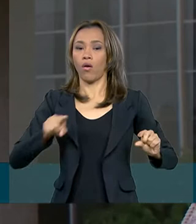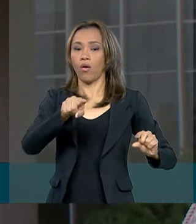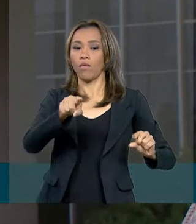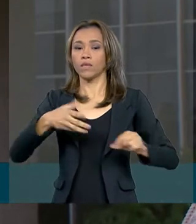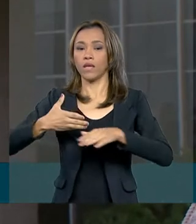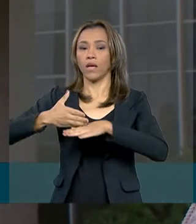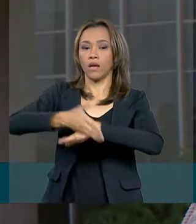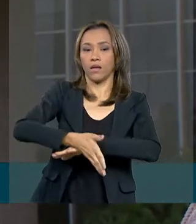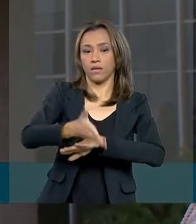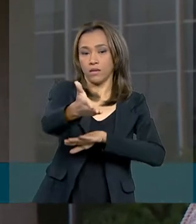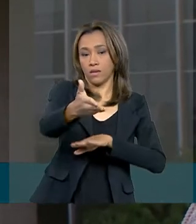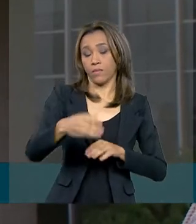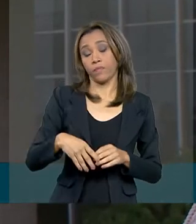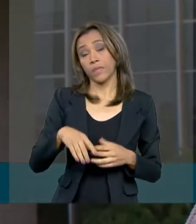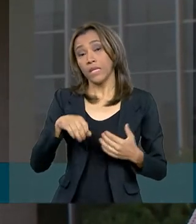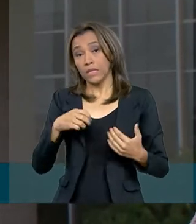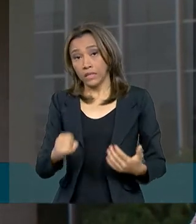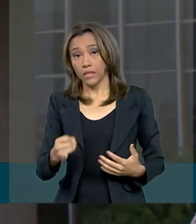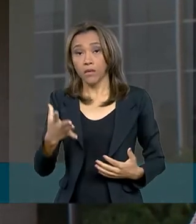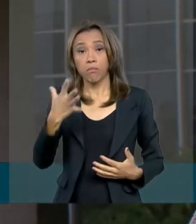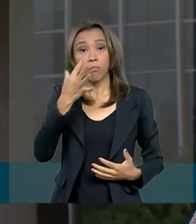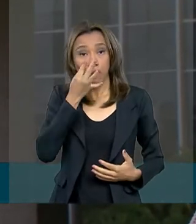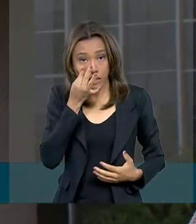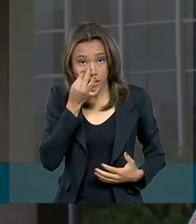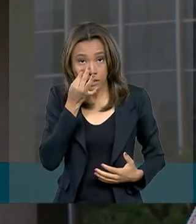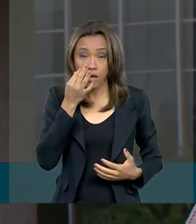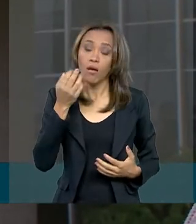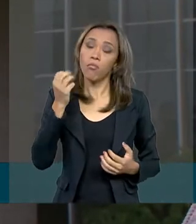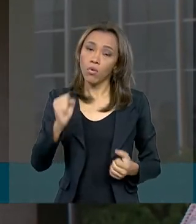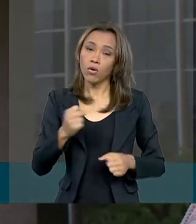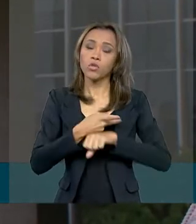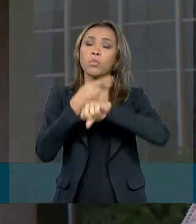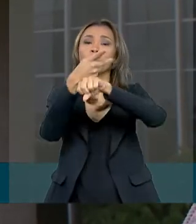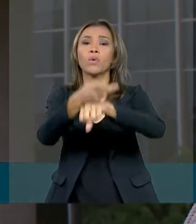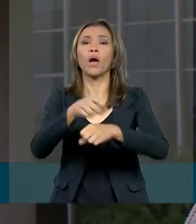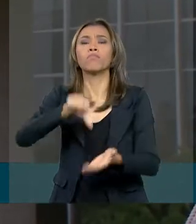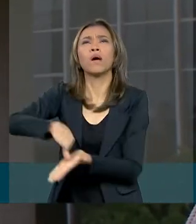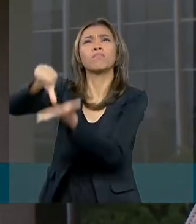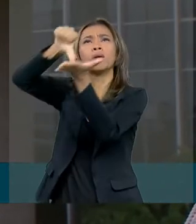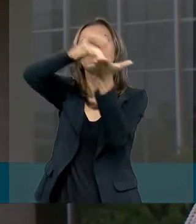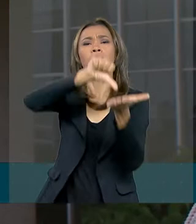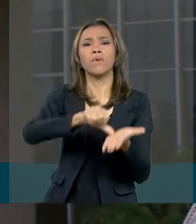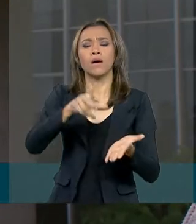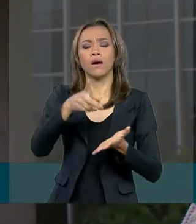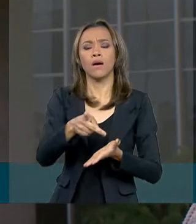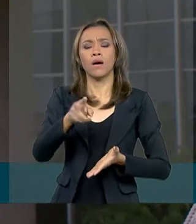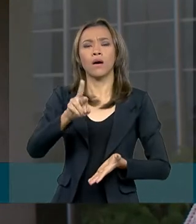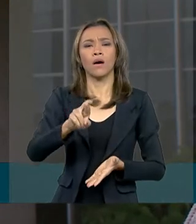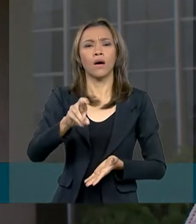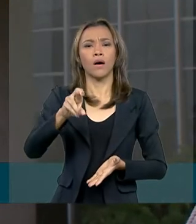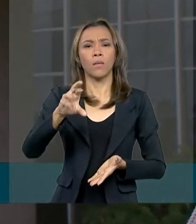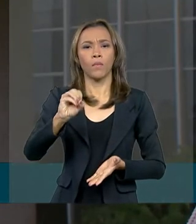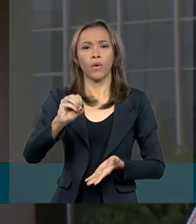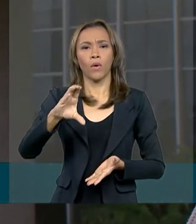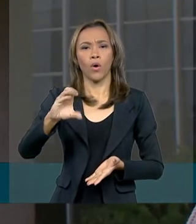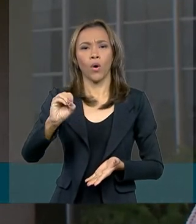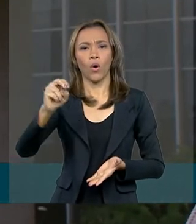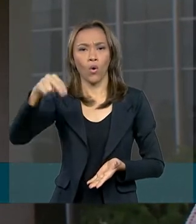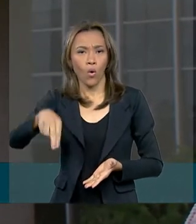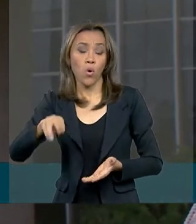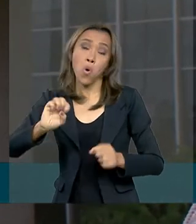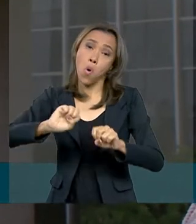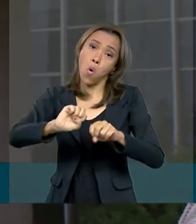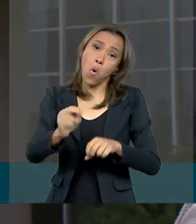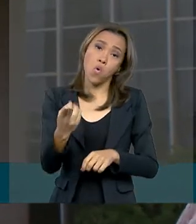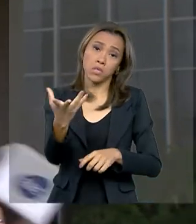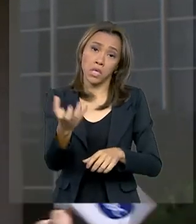Se ele quer ter um atendimento presencial, aos PROCONs. Se ele quiser resolver digitalmente, ele pode usar a plataforma do